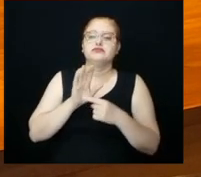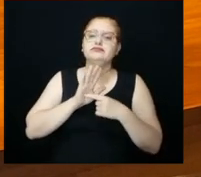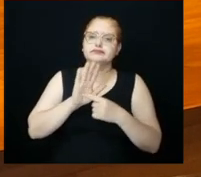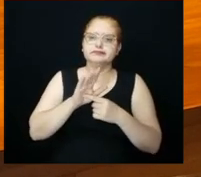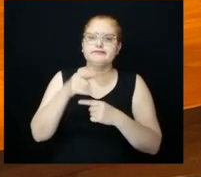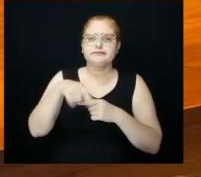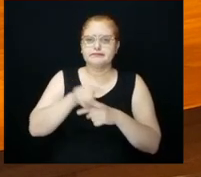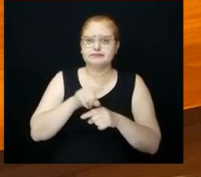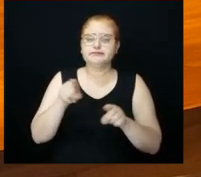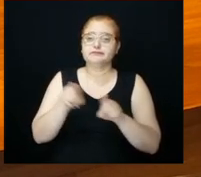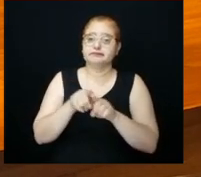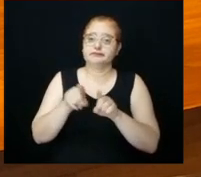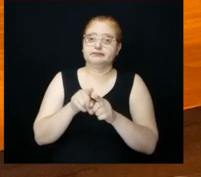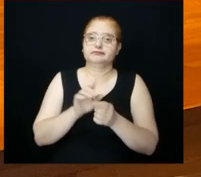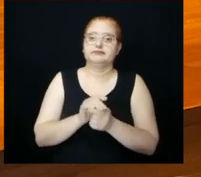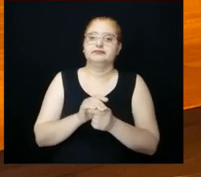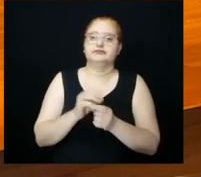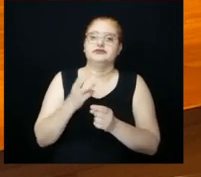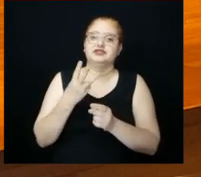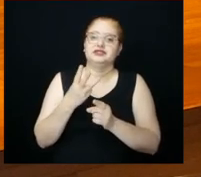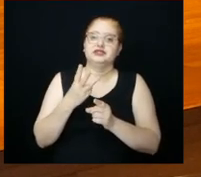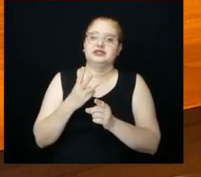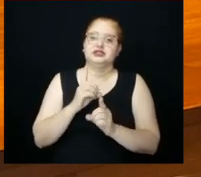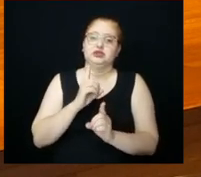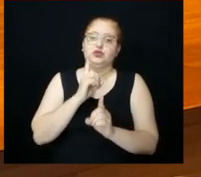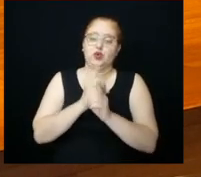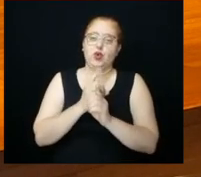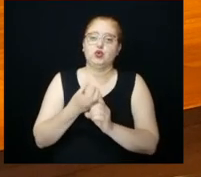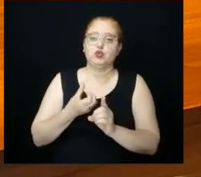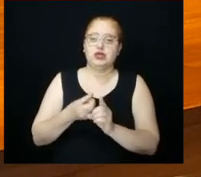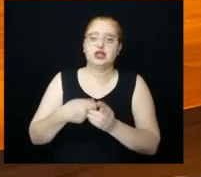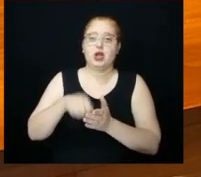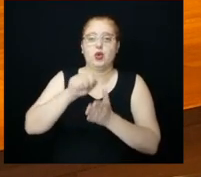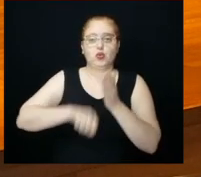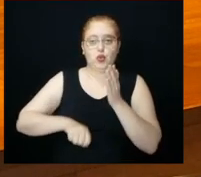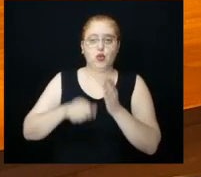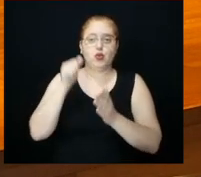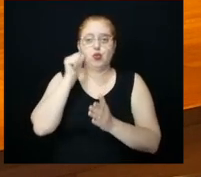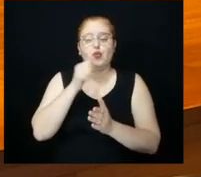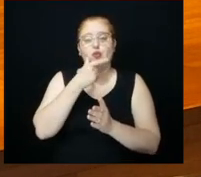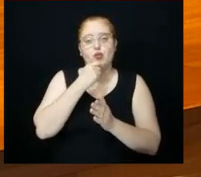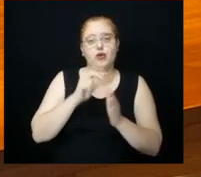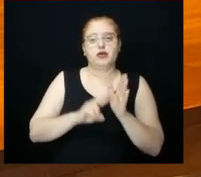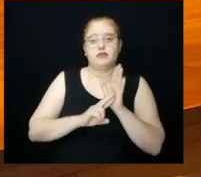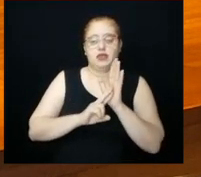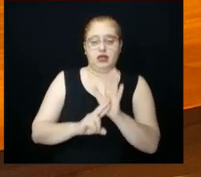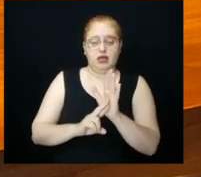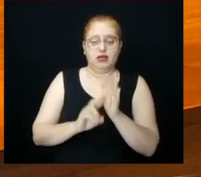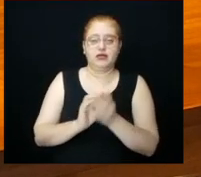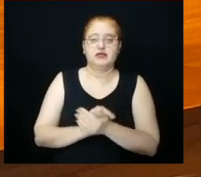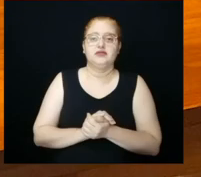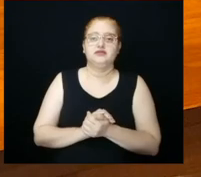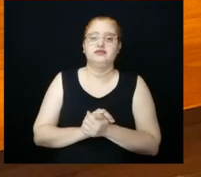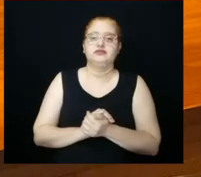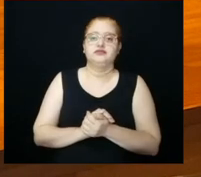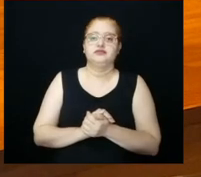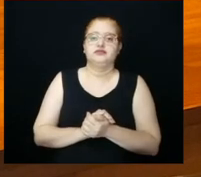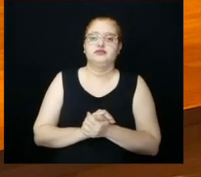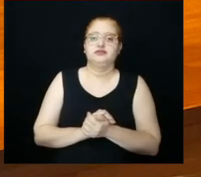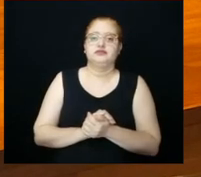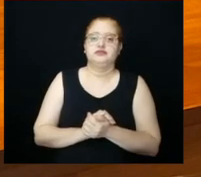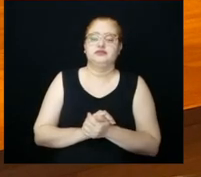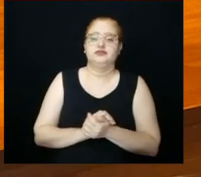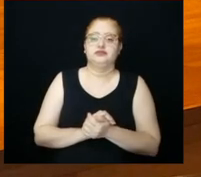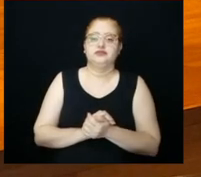trazer para vocês, então, nestes três encontros, seis autores, autoras representativos,